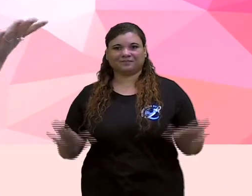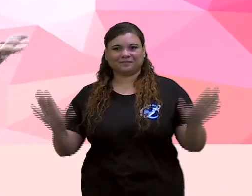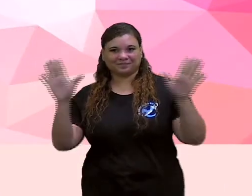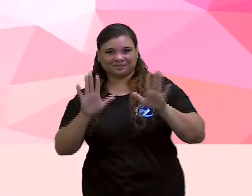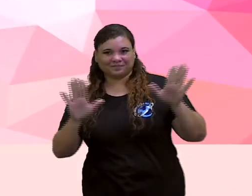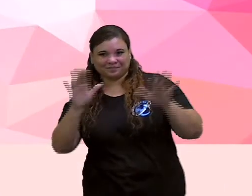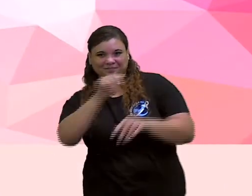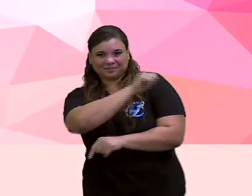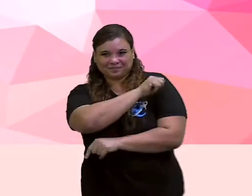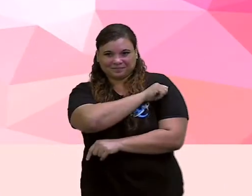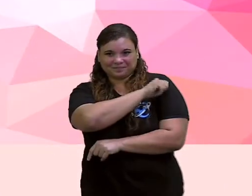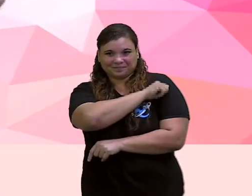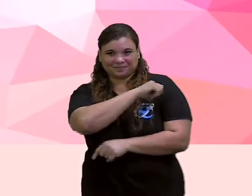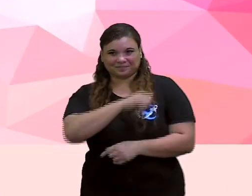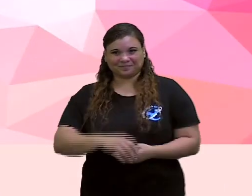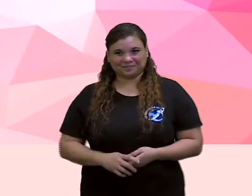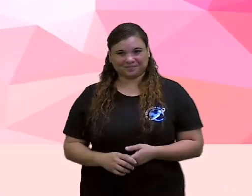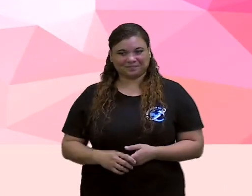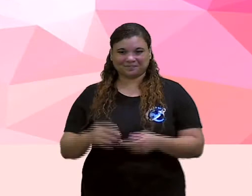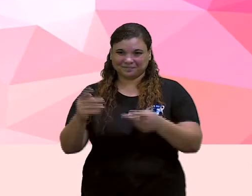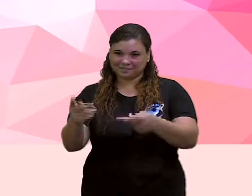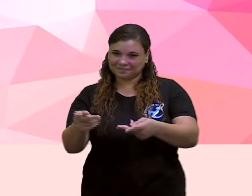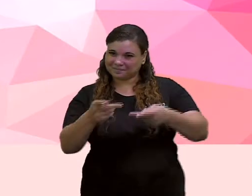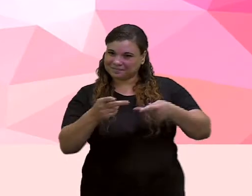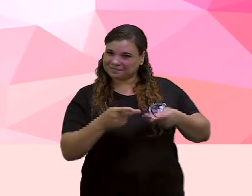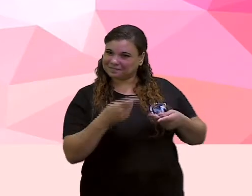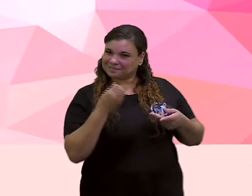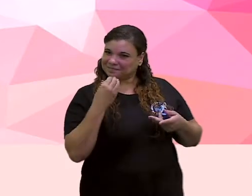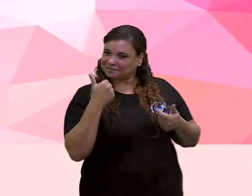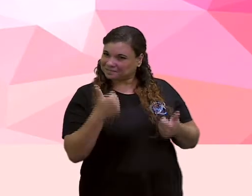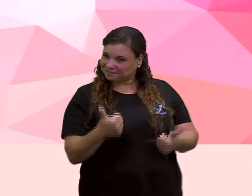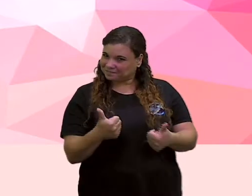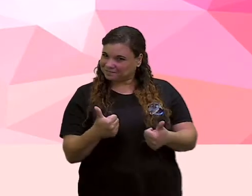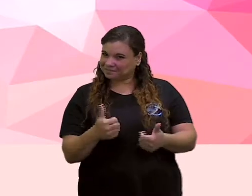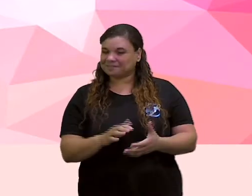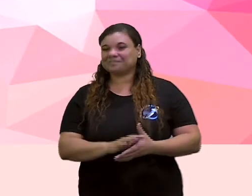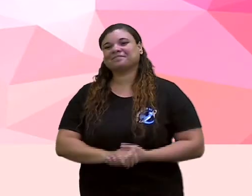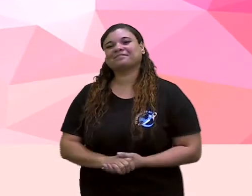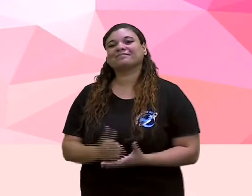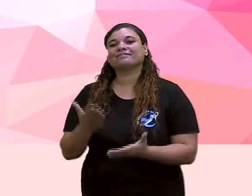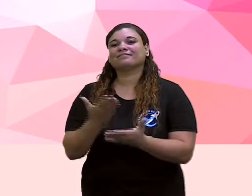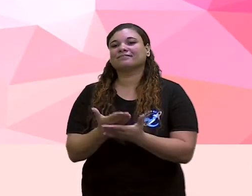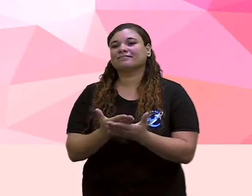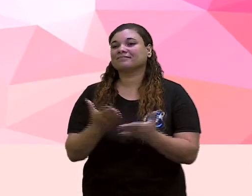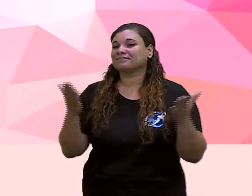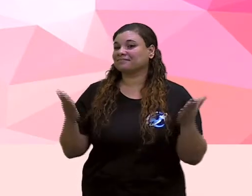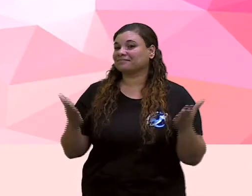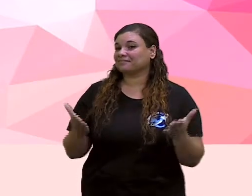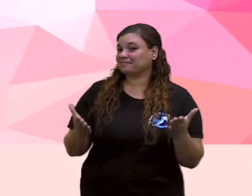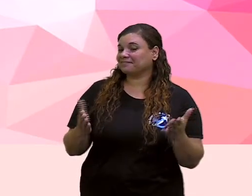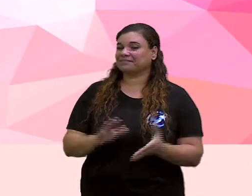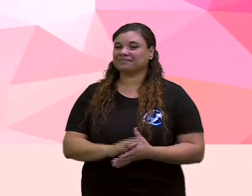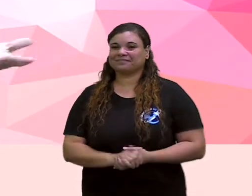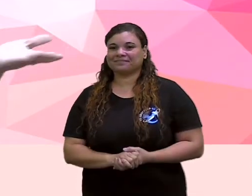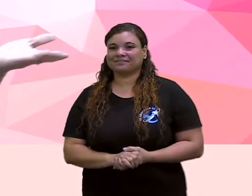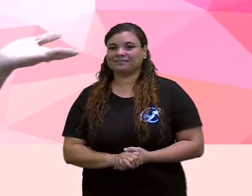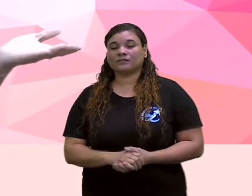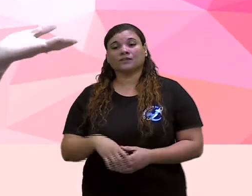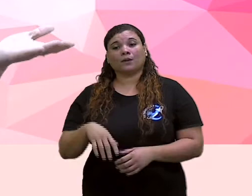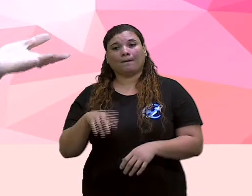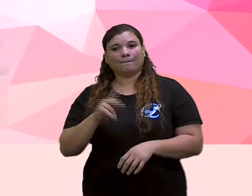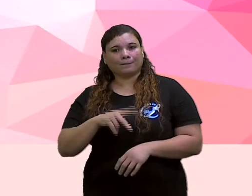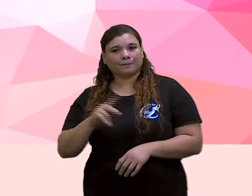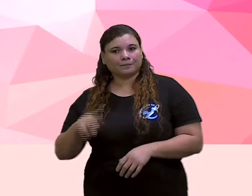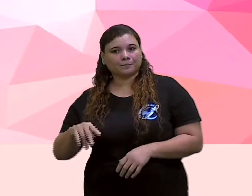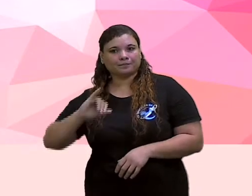Olá, estudantes! Sejam bem-vindos à TV Educação. Eu sou a professora Juliana e a nossa aula